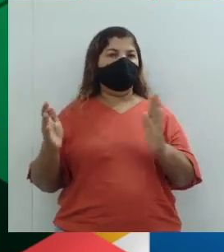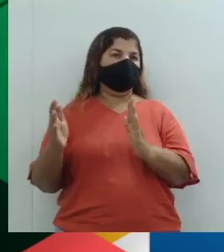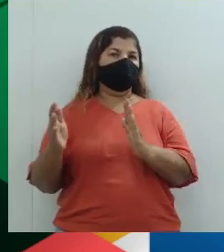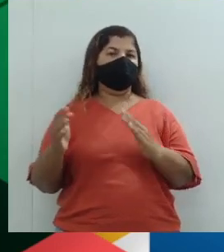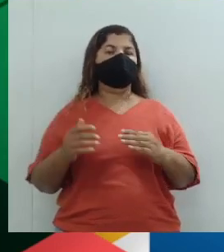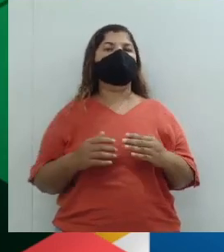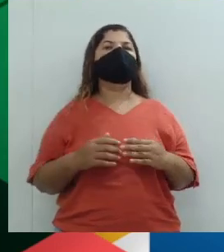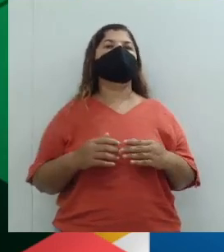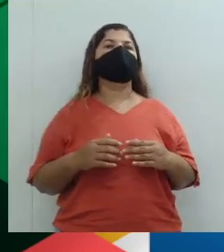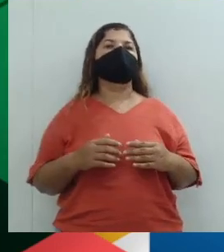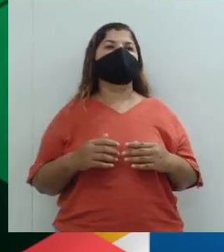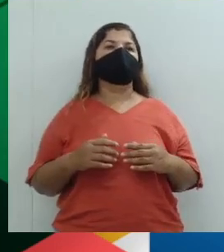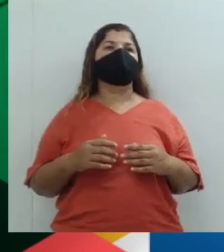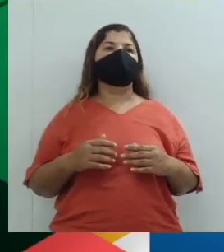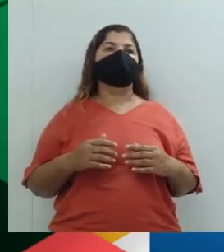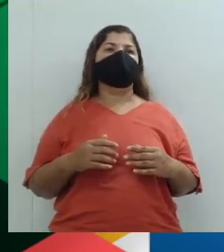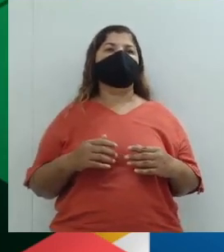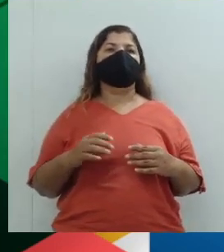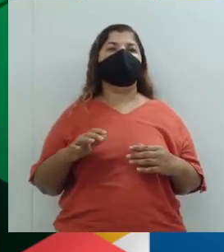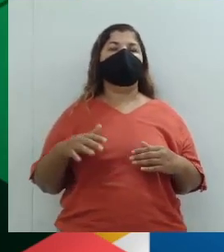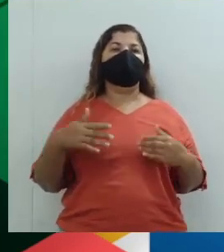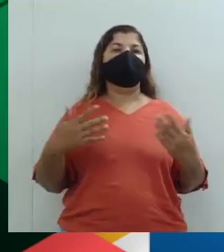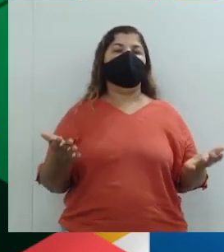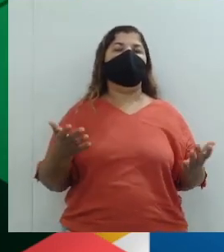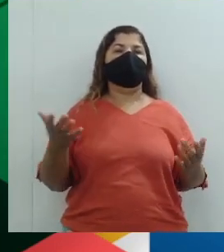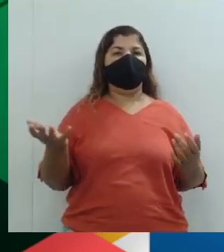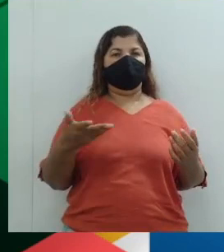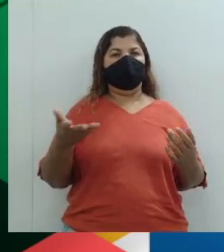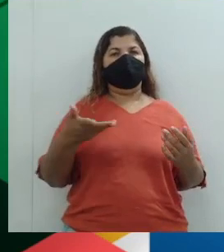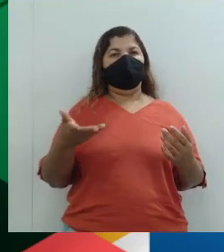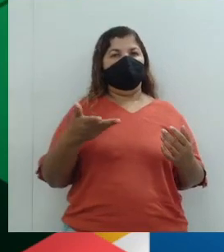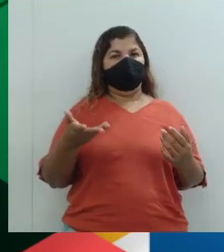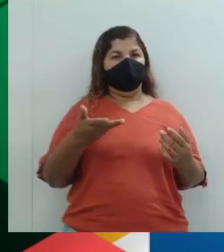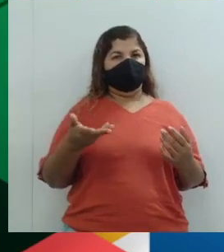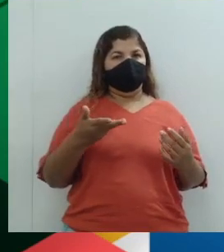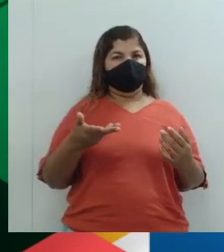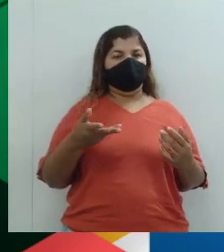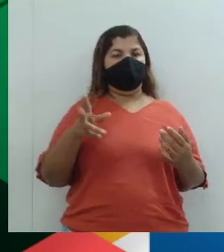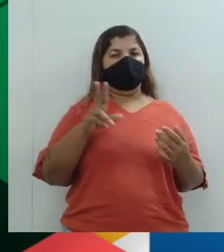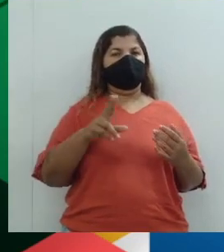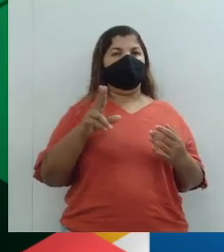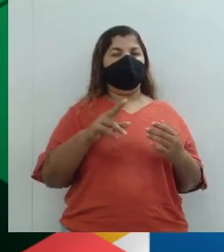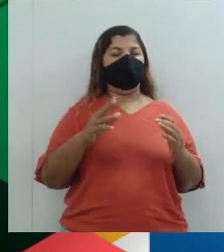abaixo. A pergunta é: qual a aceleração adquirida pelos